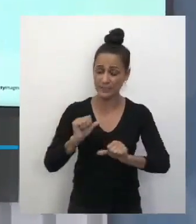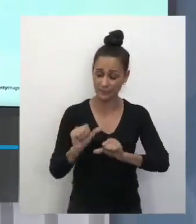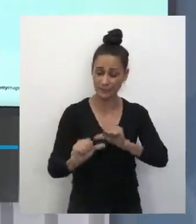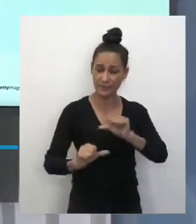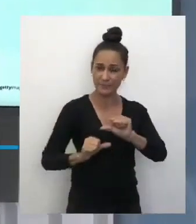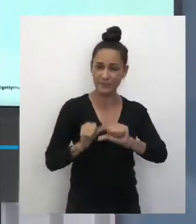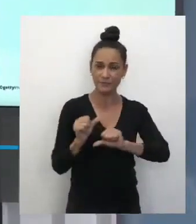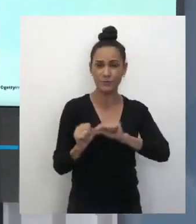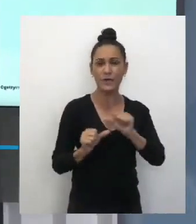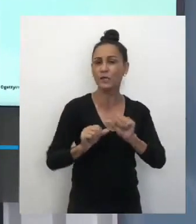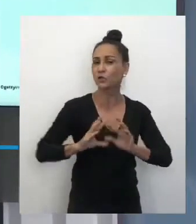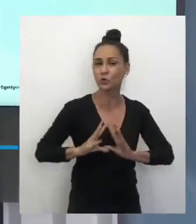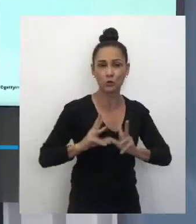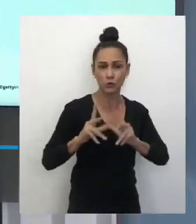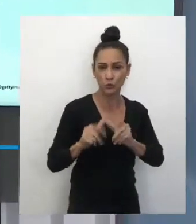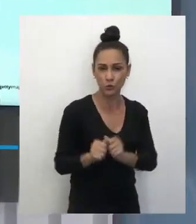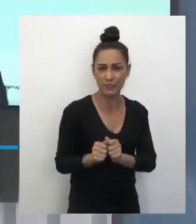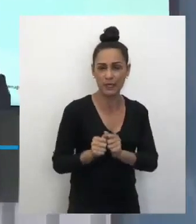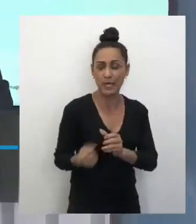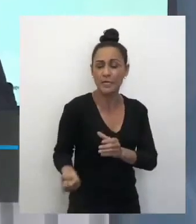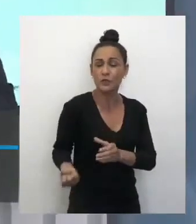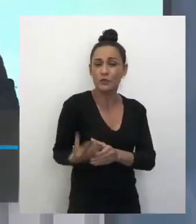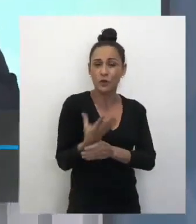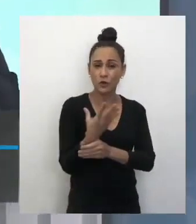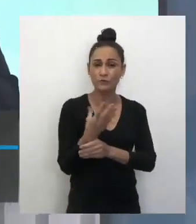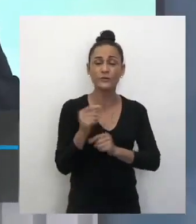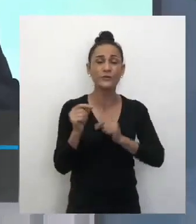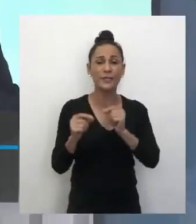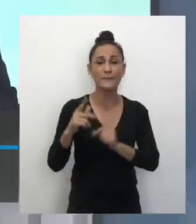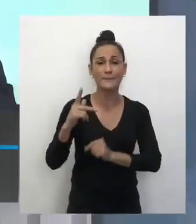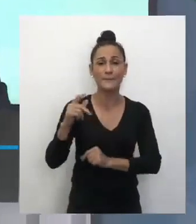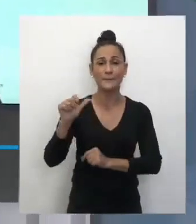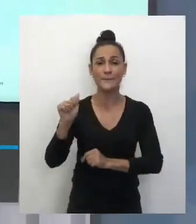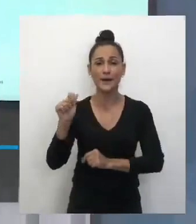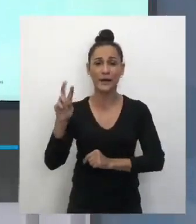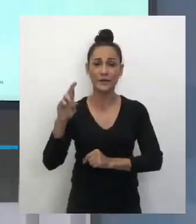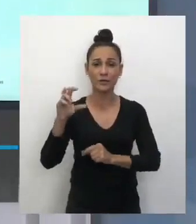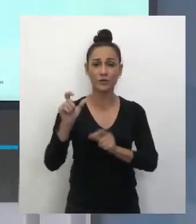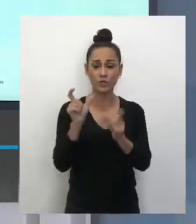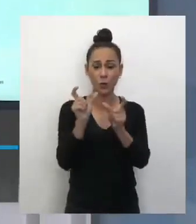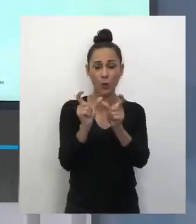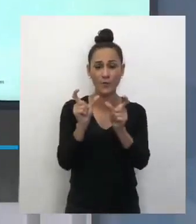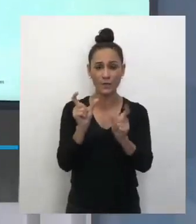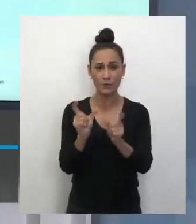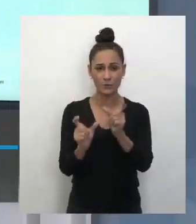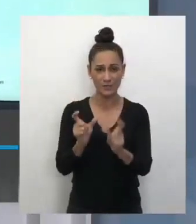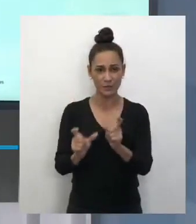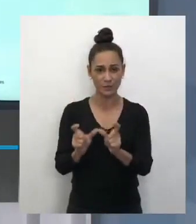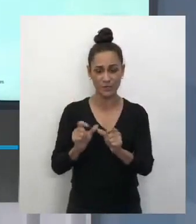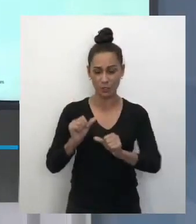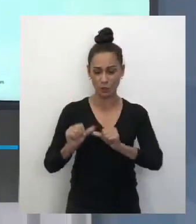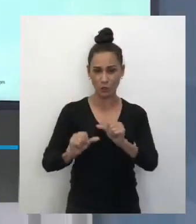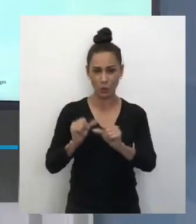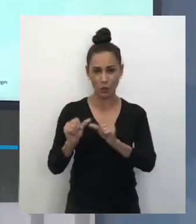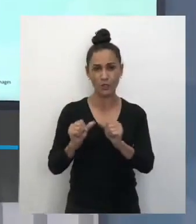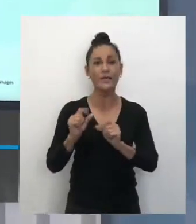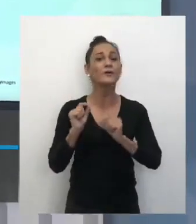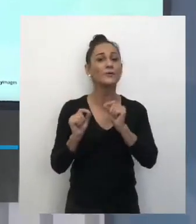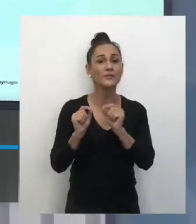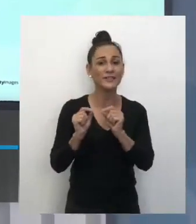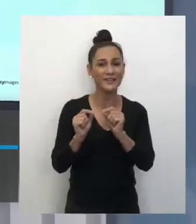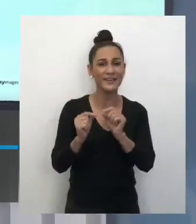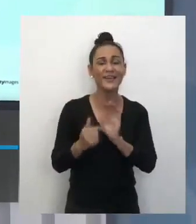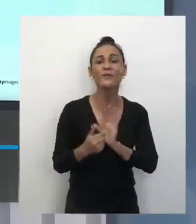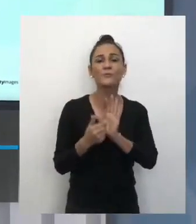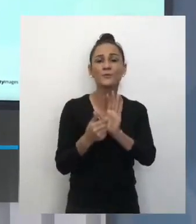transformar totalmente essa canção, né, criando uma paródia, e nessa paródia você pode estar justamente fazendo aí alusão a